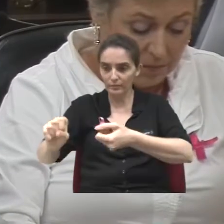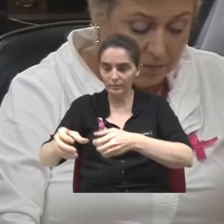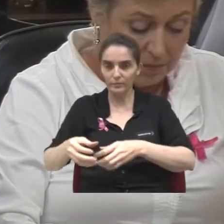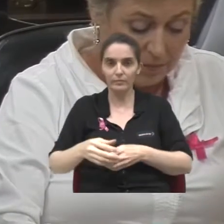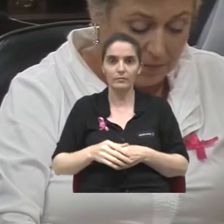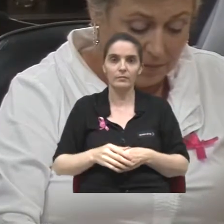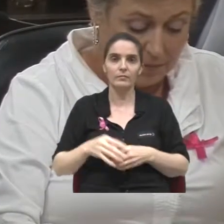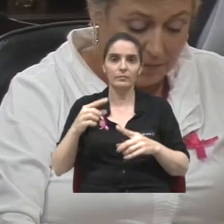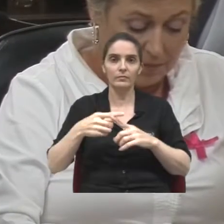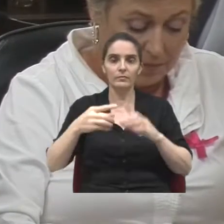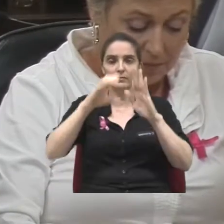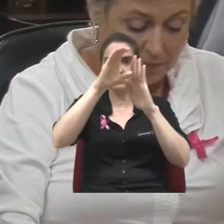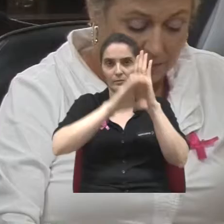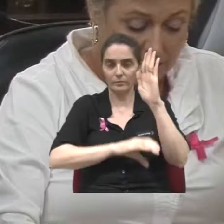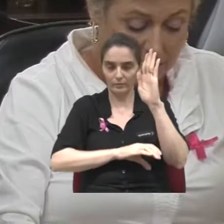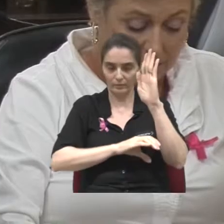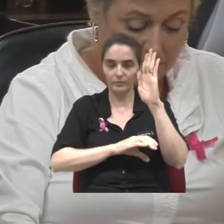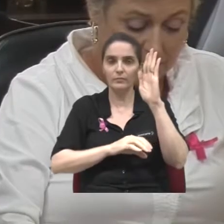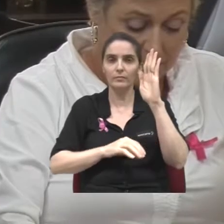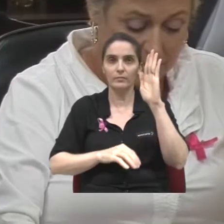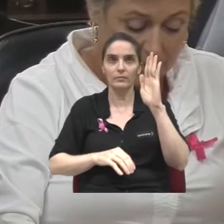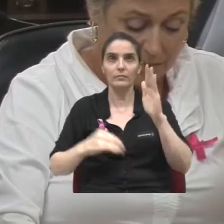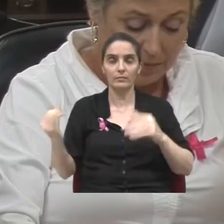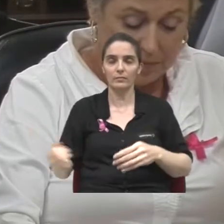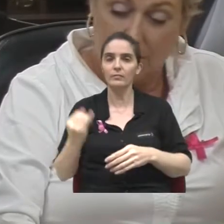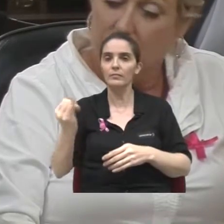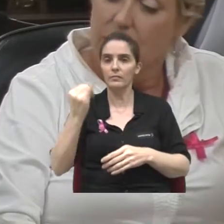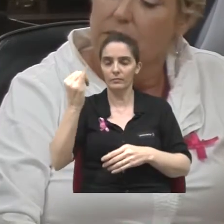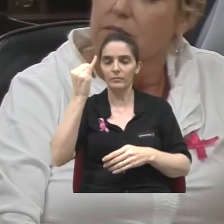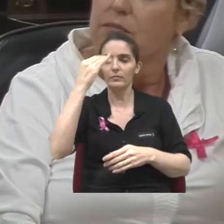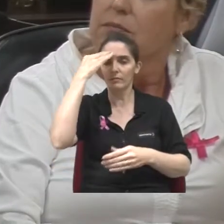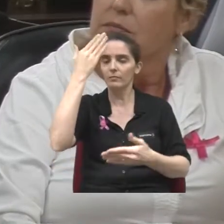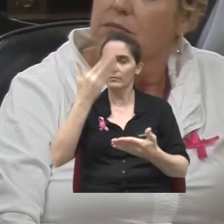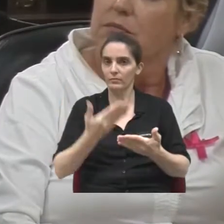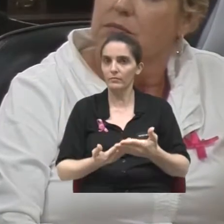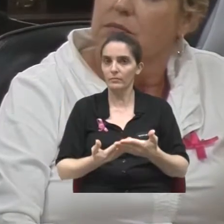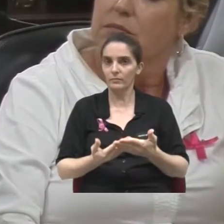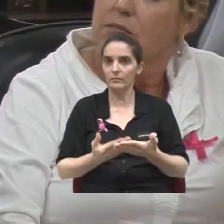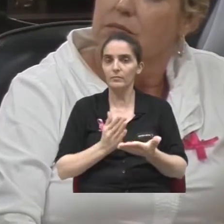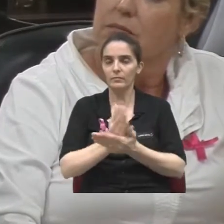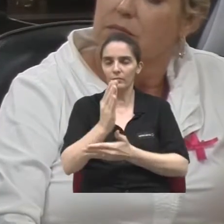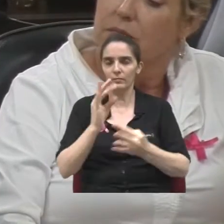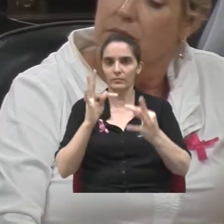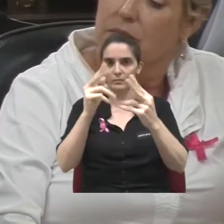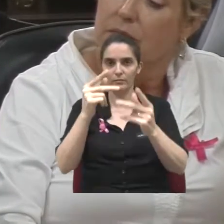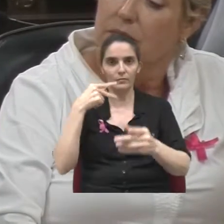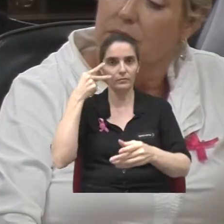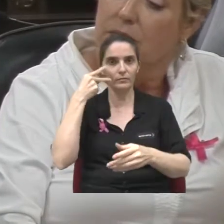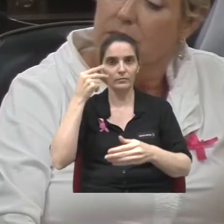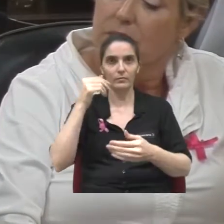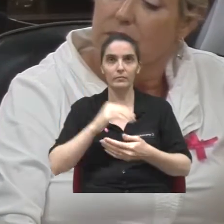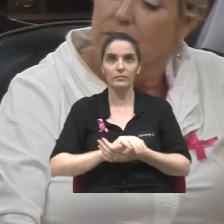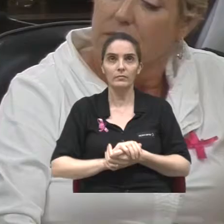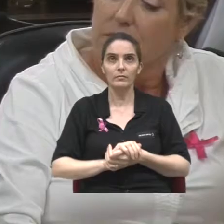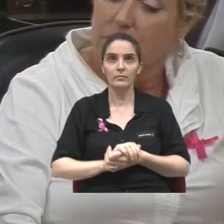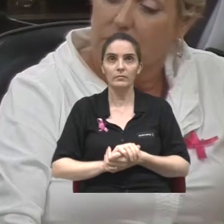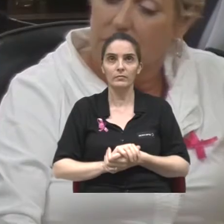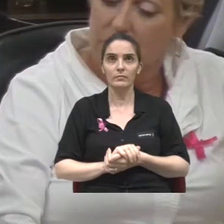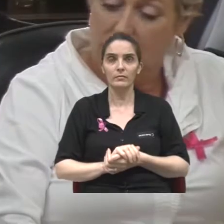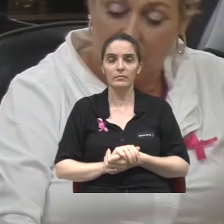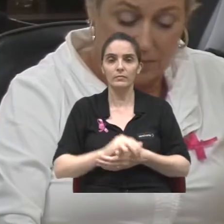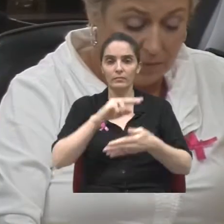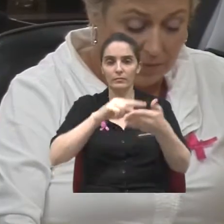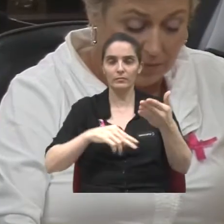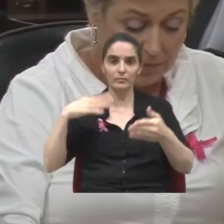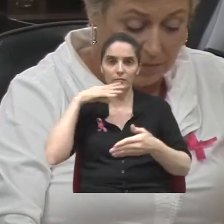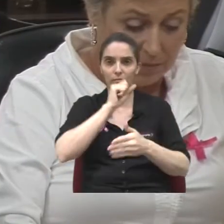currículo é muito importante e eu acredito que será aprovado por todos os vereadores. Então, brevemente, vou ler o currículo